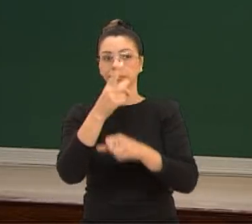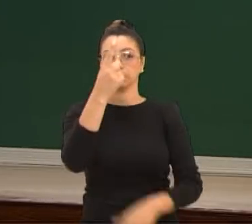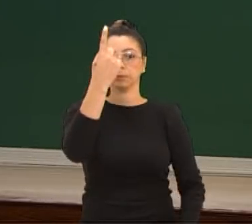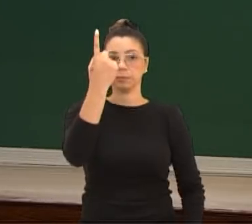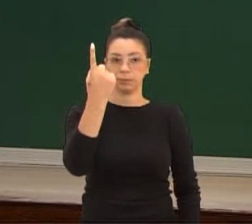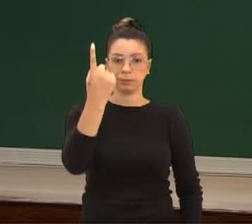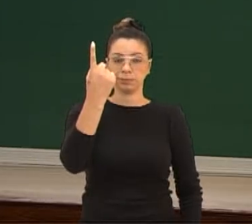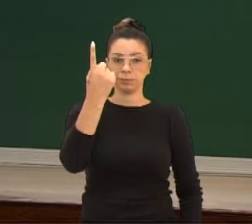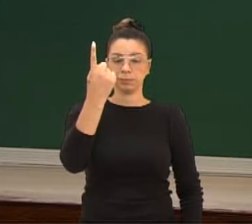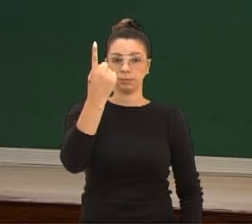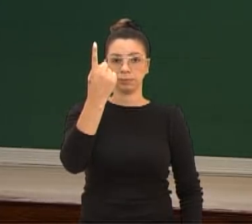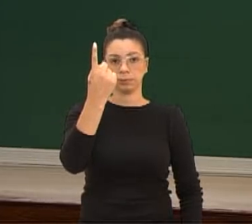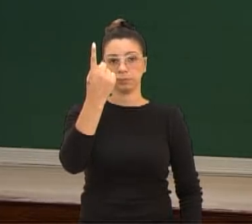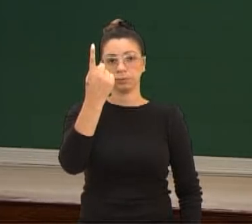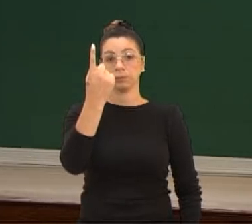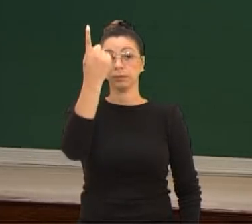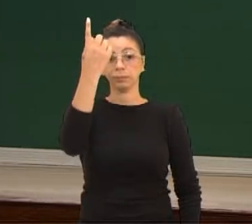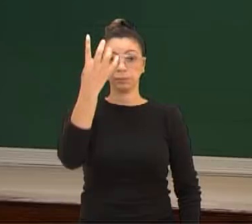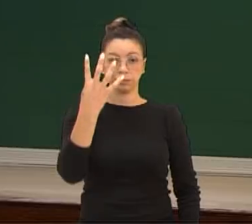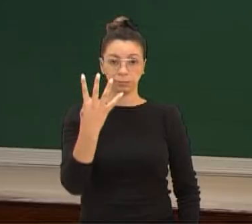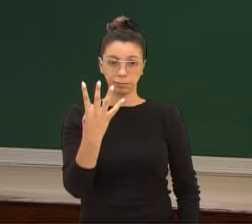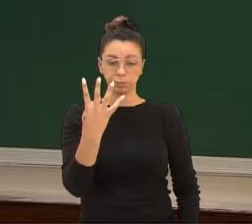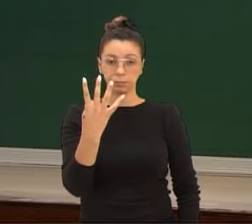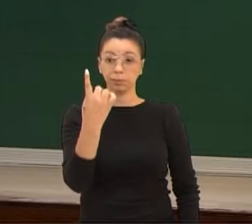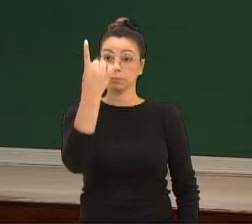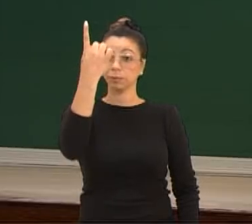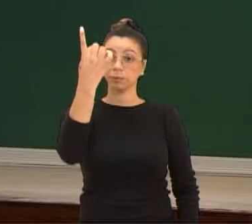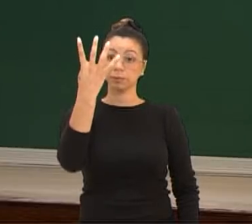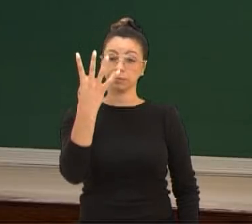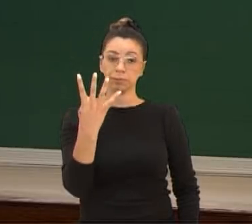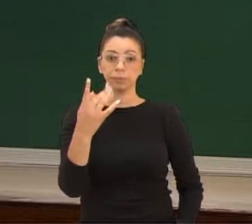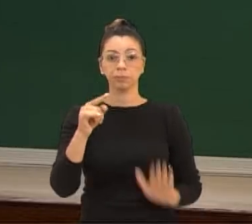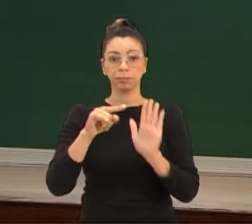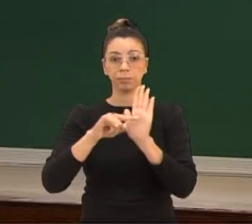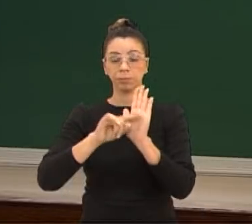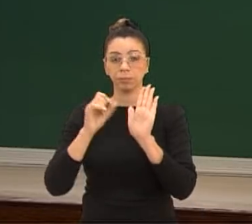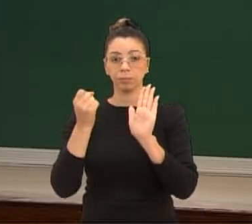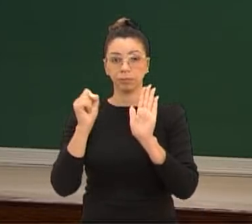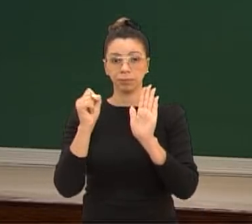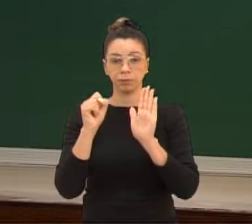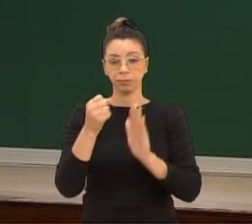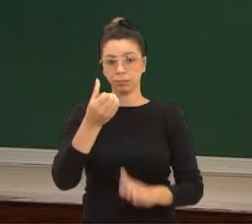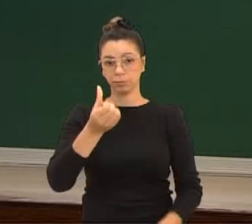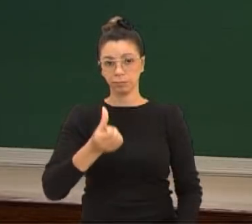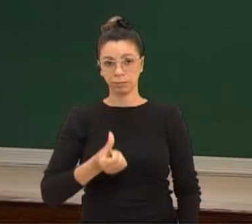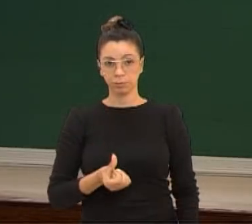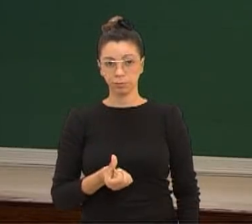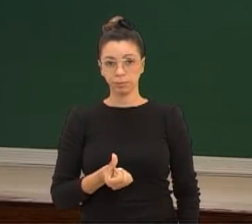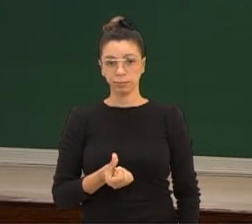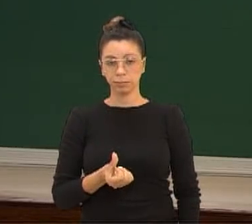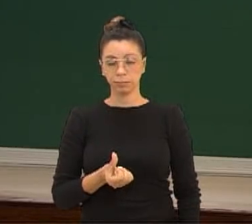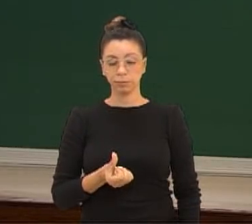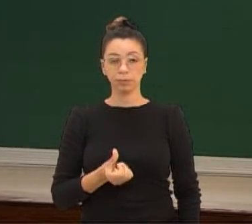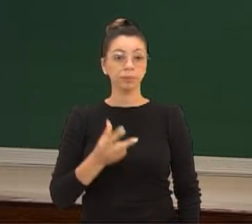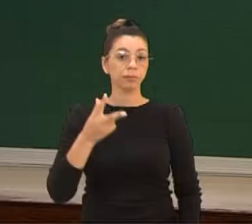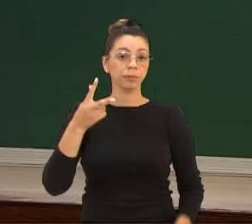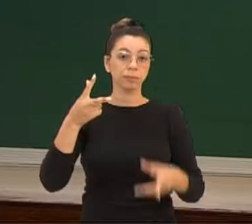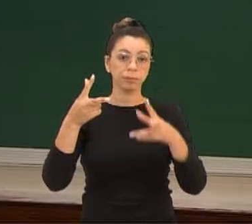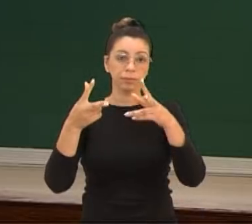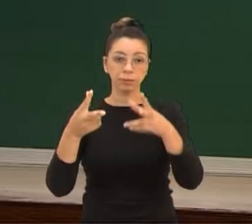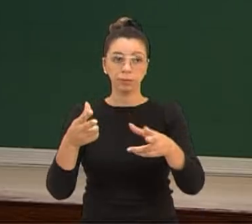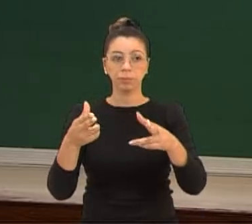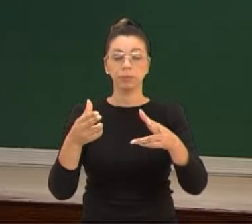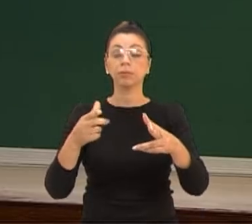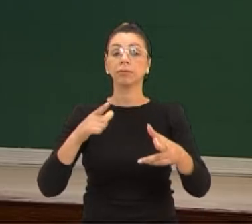passou para lá, ficou 14. 14 menos 8 dá 6. Mesma situação aqui, eu